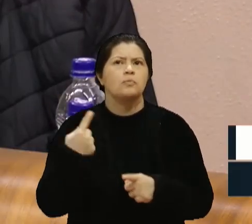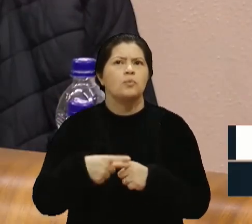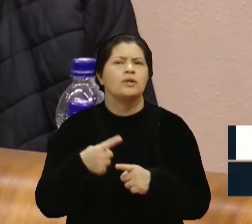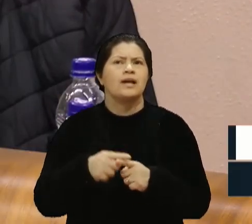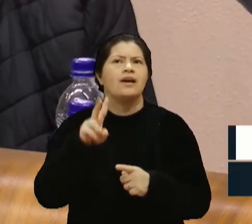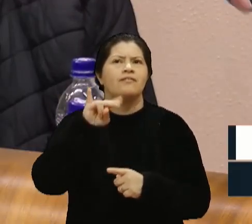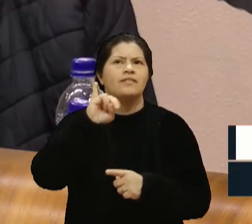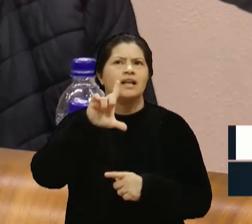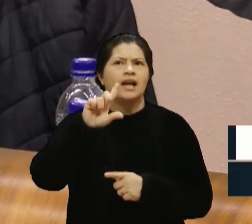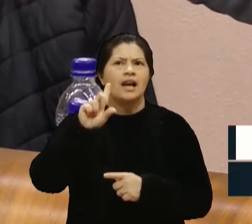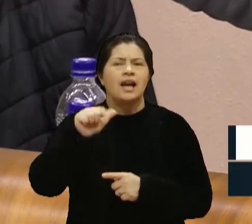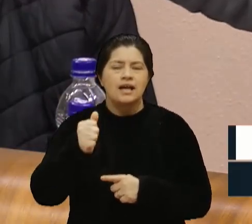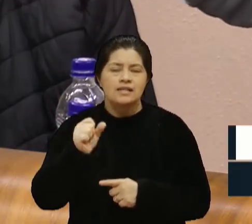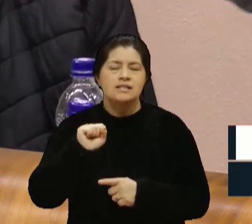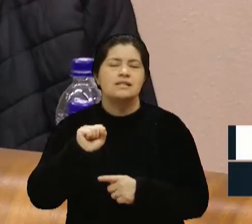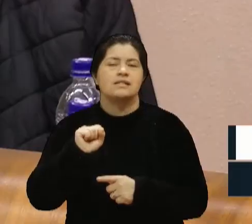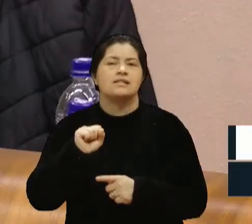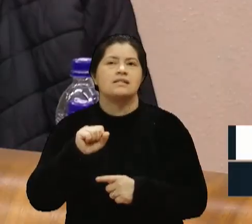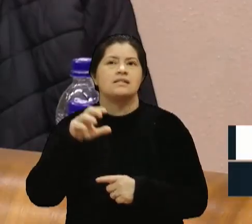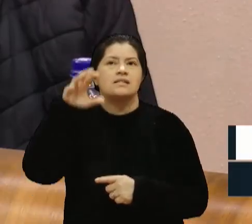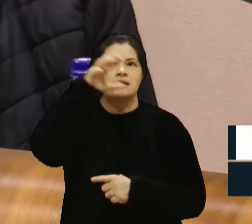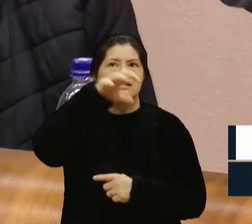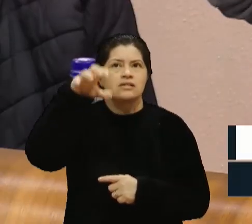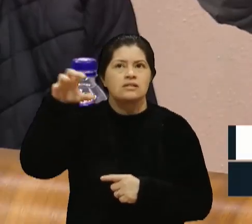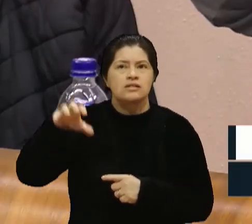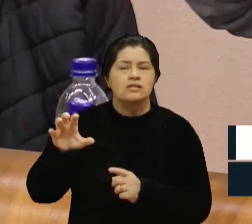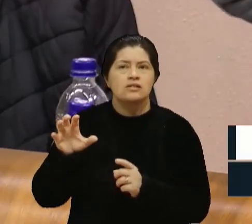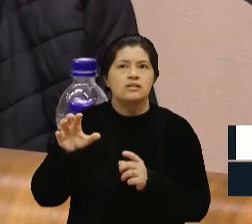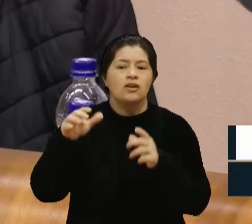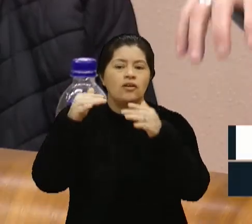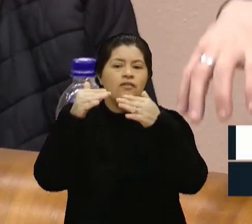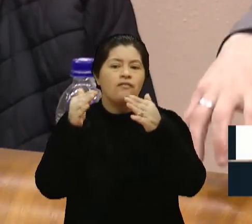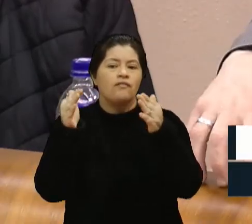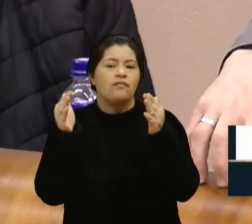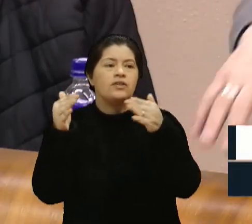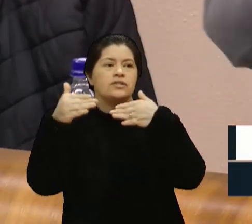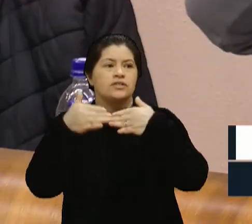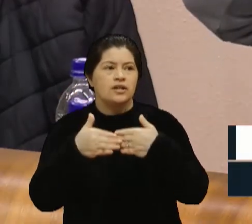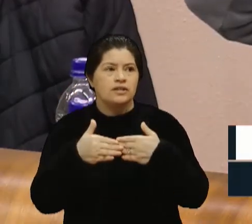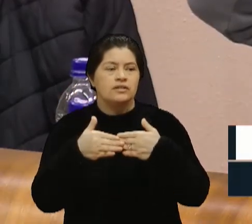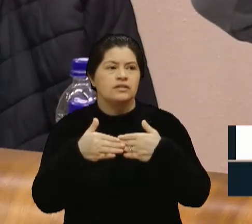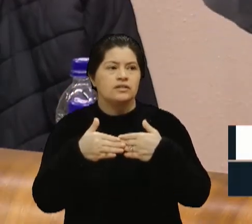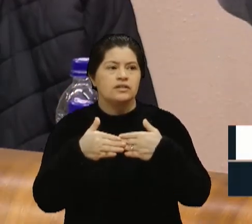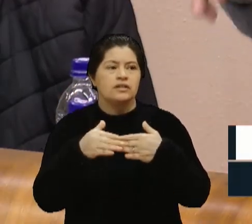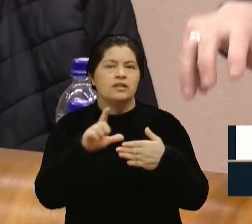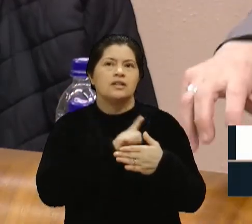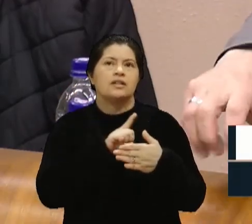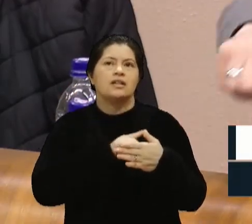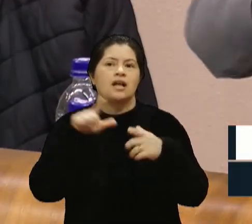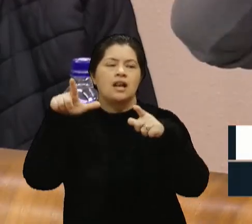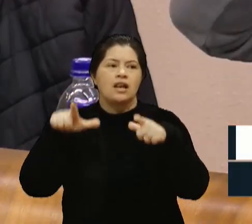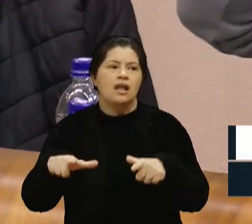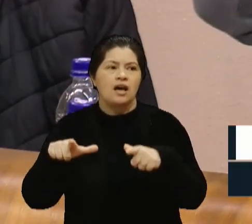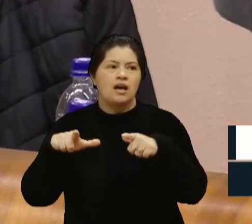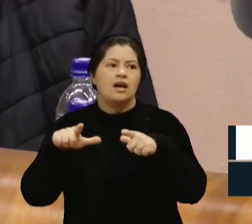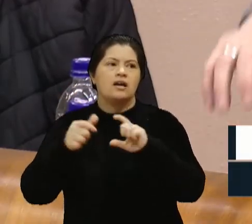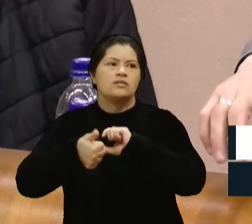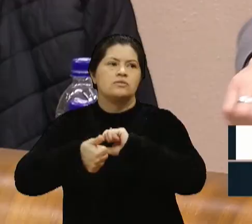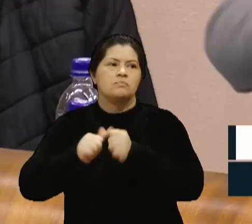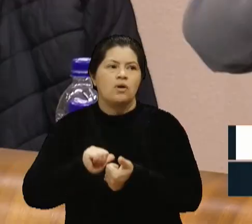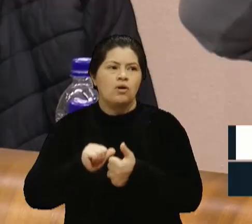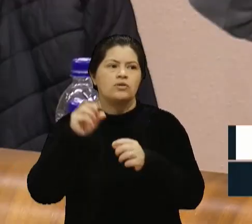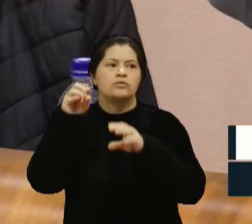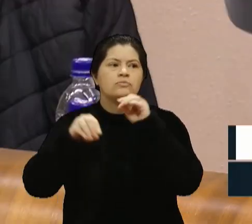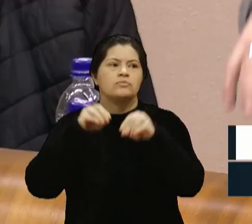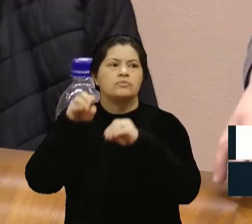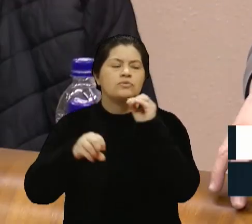vilas formadas por unidades habitacionais fechadas. Lá dentro tem cancha de esportes, lá dentro tem horta comunitária, lá dentro